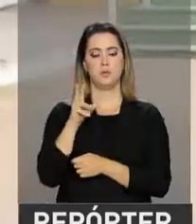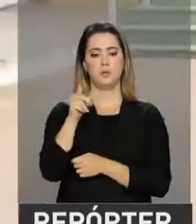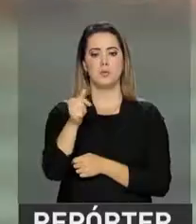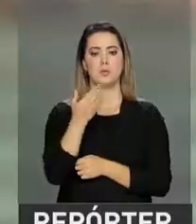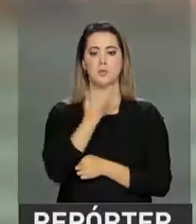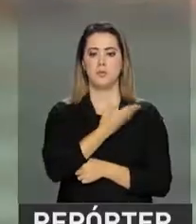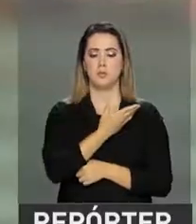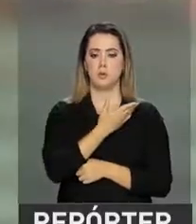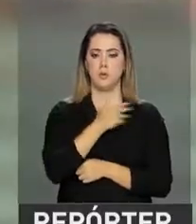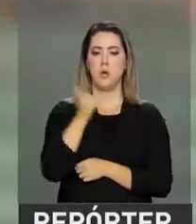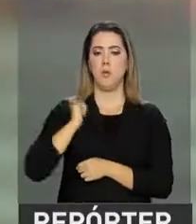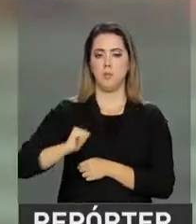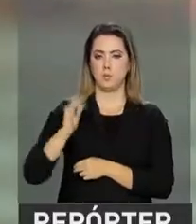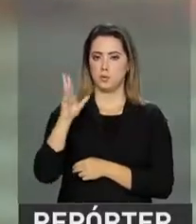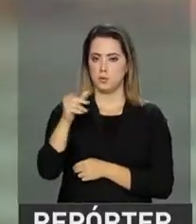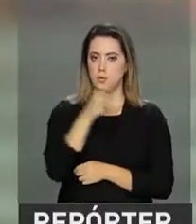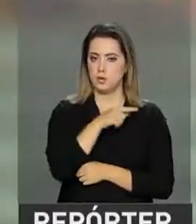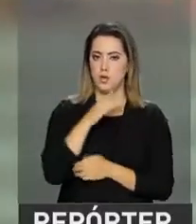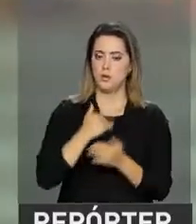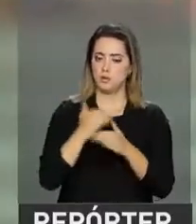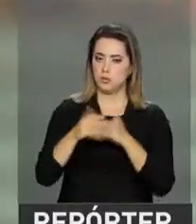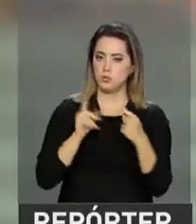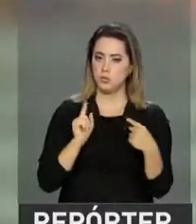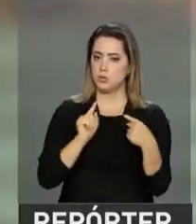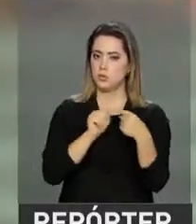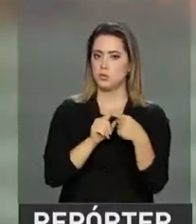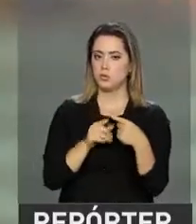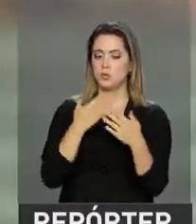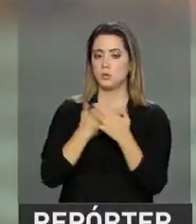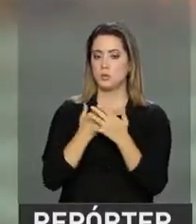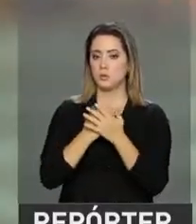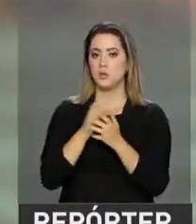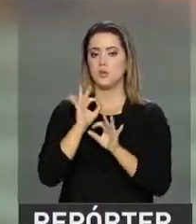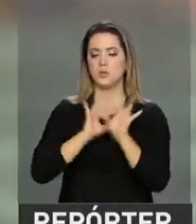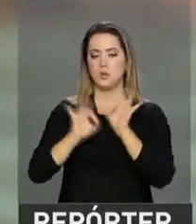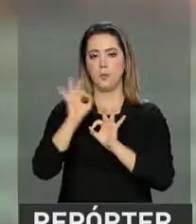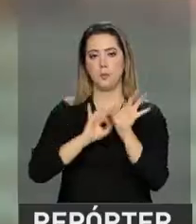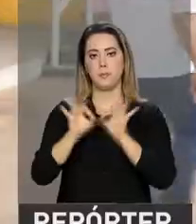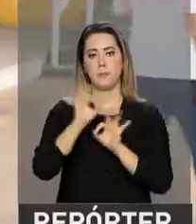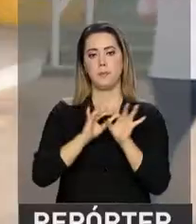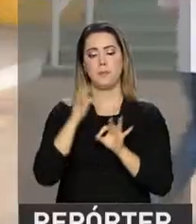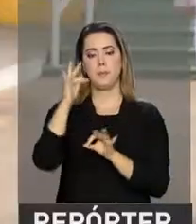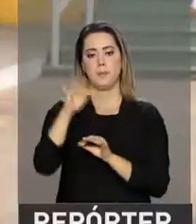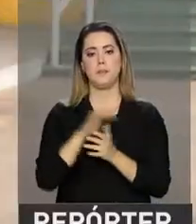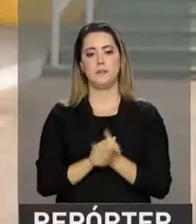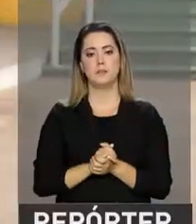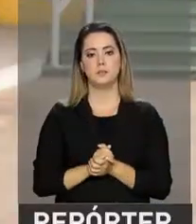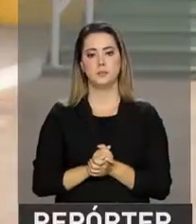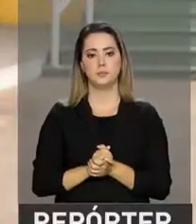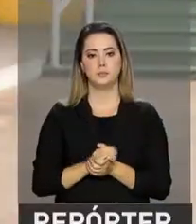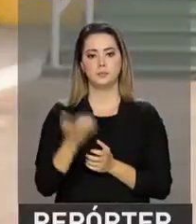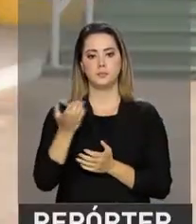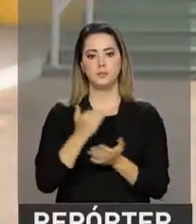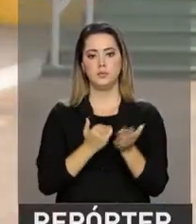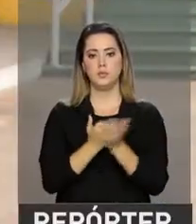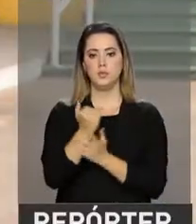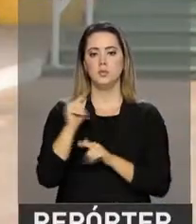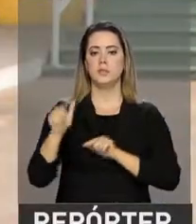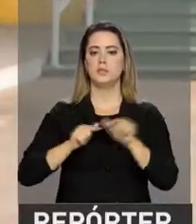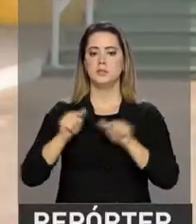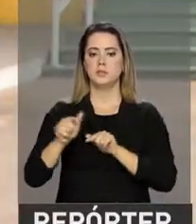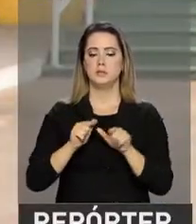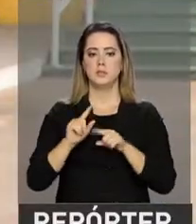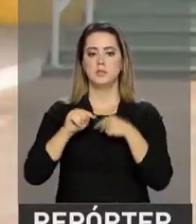integral, o brasiliense Igor conseguiu manter o foco nos estudos e já planeja o futuro. Inicialmente eu quero me estabilizar no mercado de